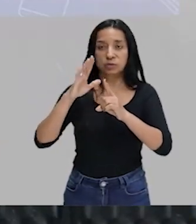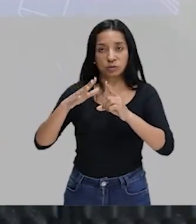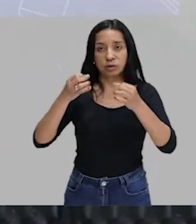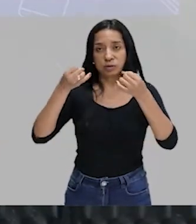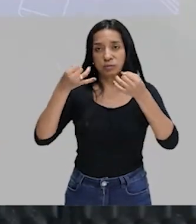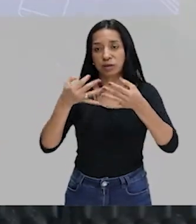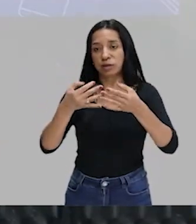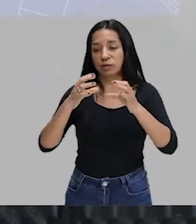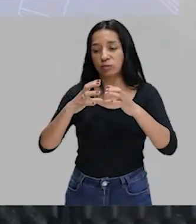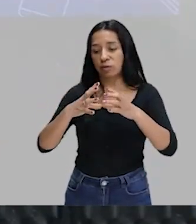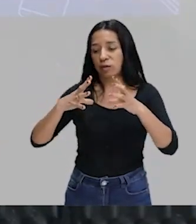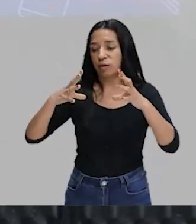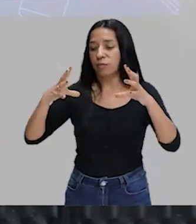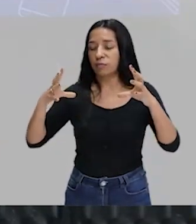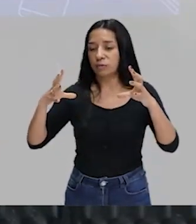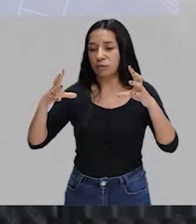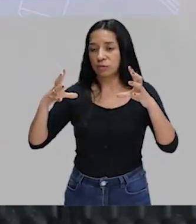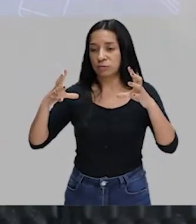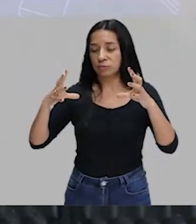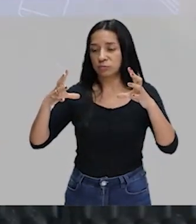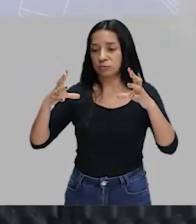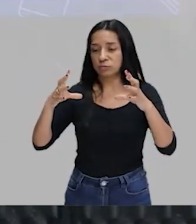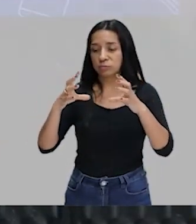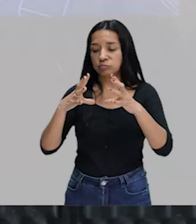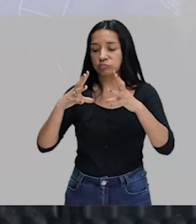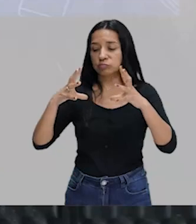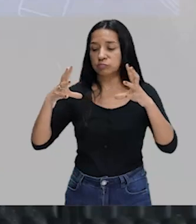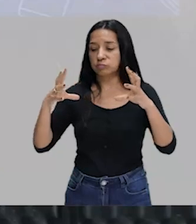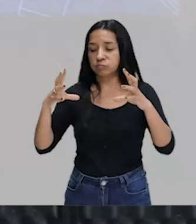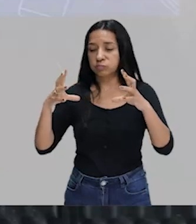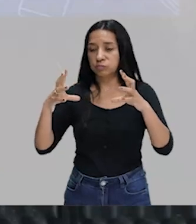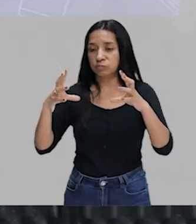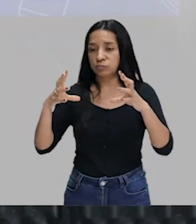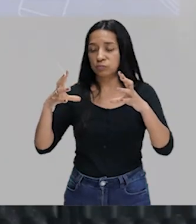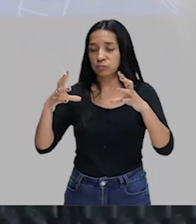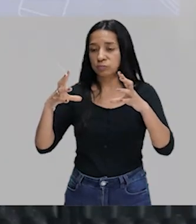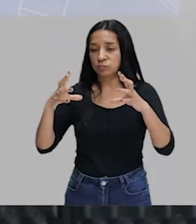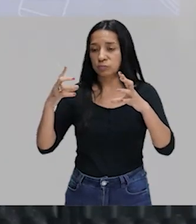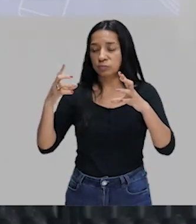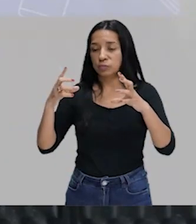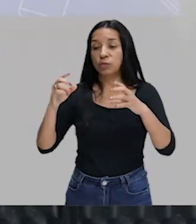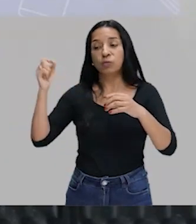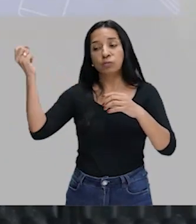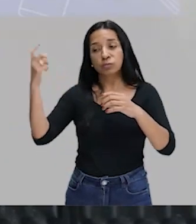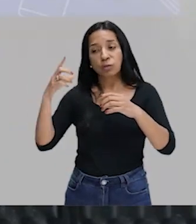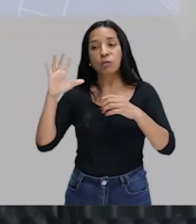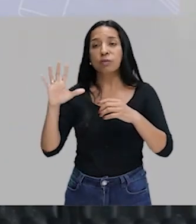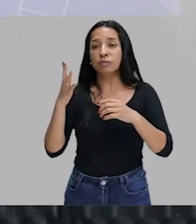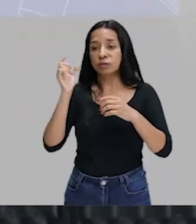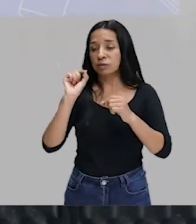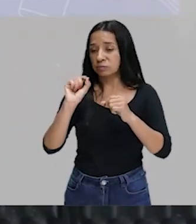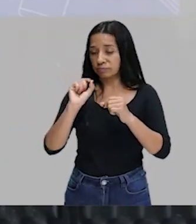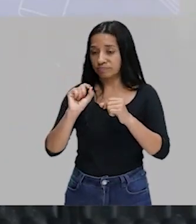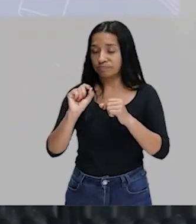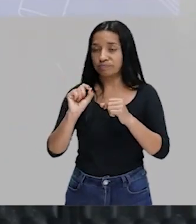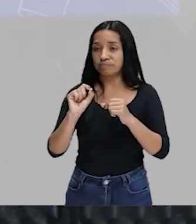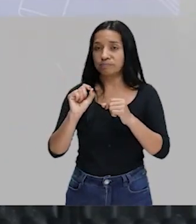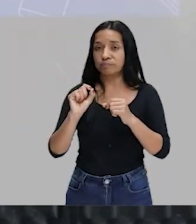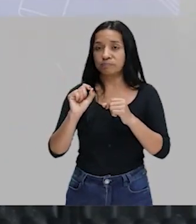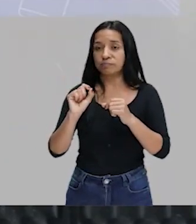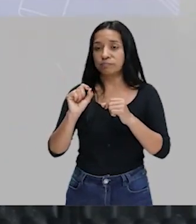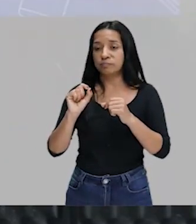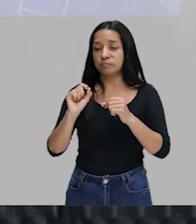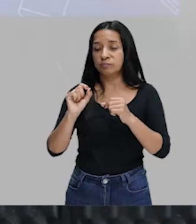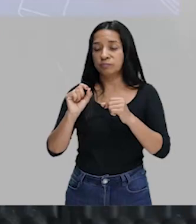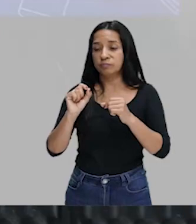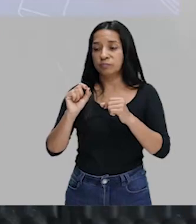ele vai aumentar aí o seu volume, né, aumentar o seu tamanho, certo? No nosso Sol vai acontecer isso, certo? Ele vai se